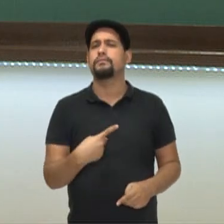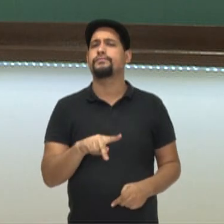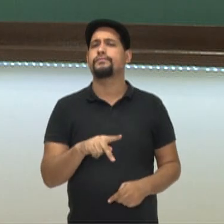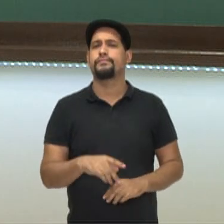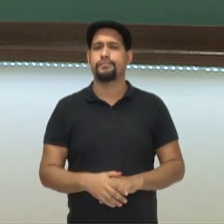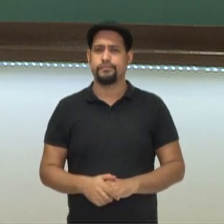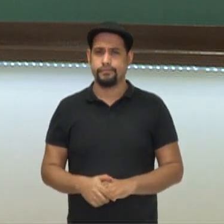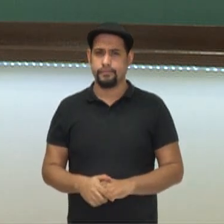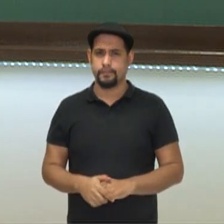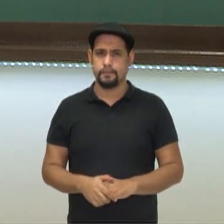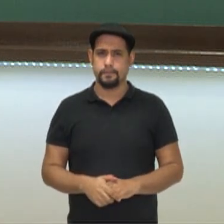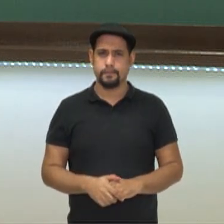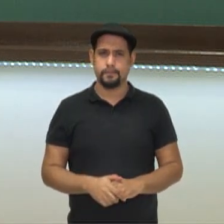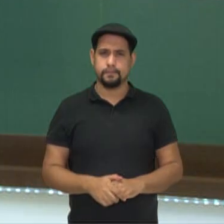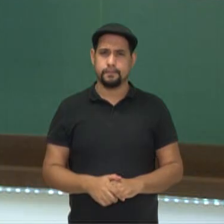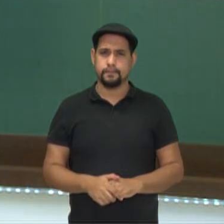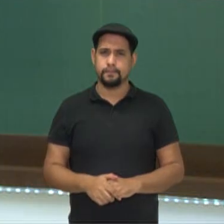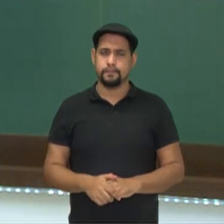assunto?